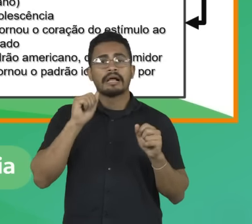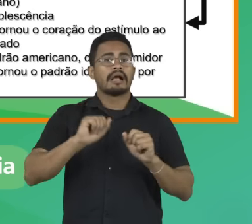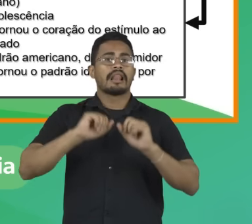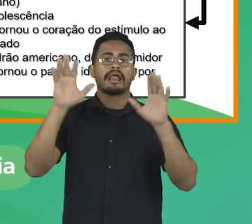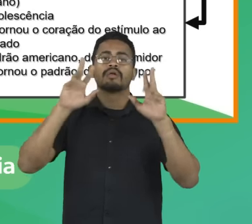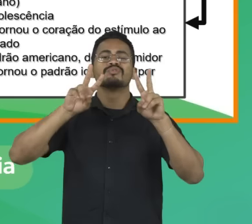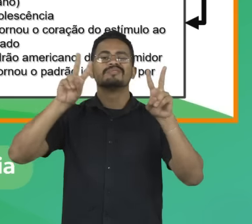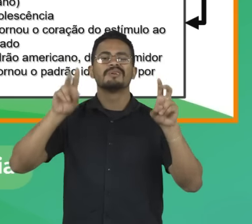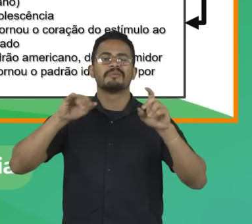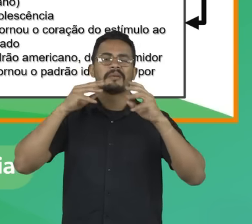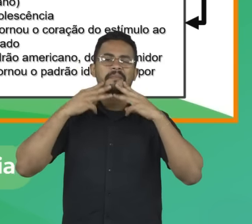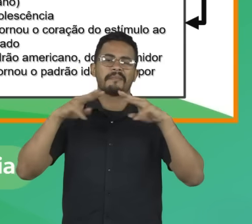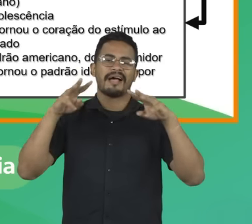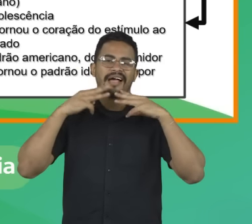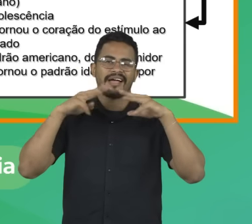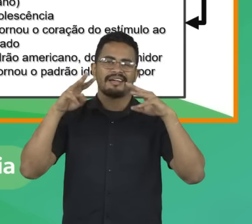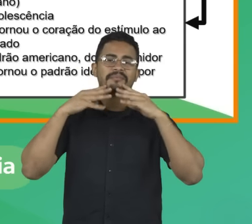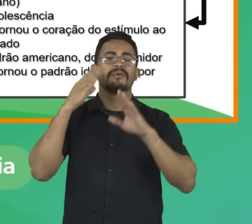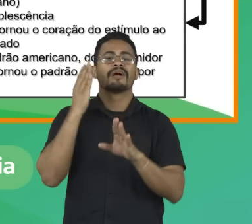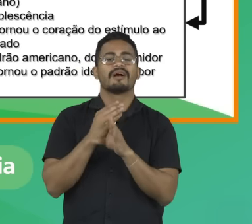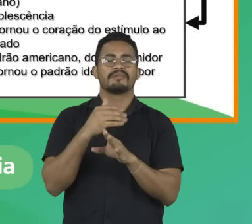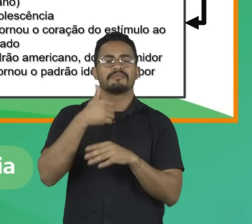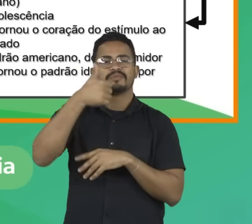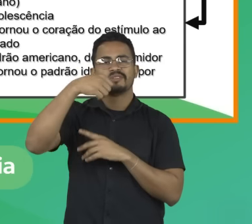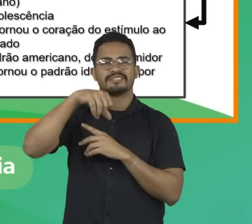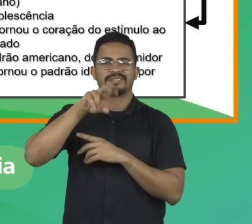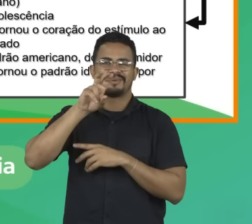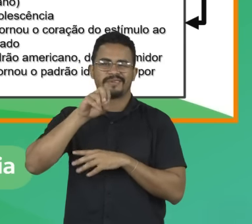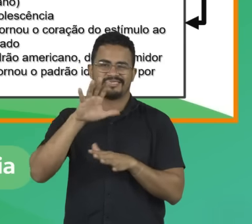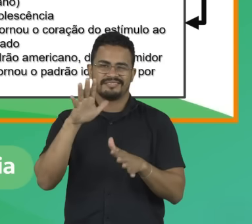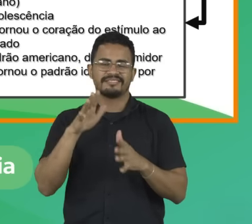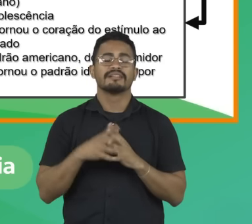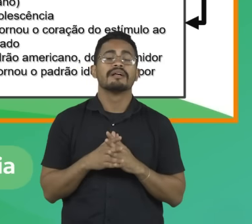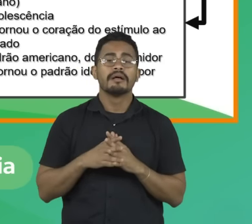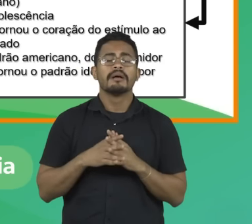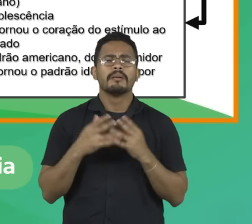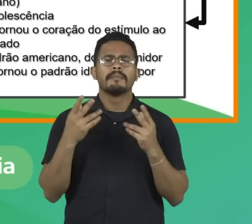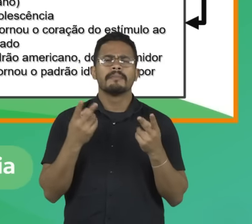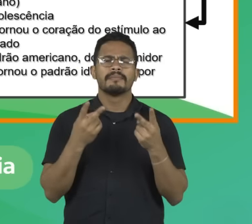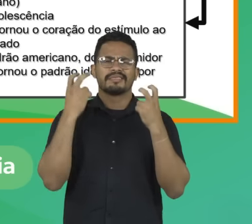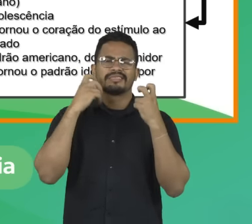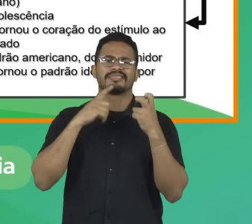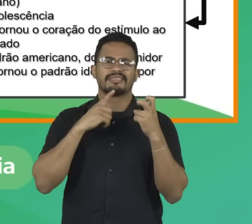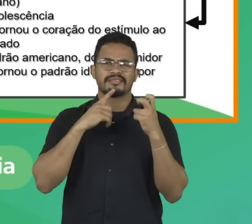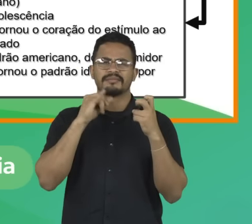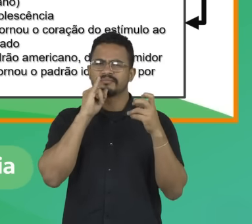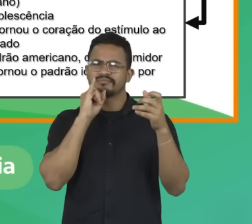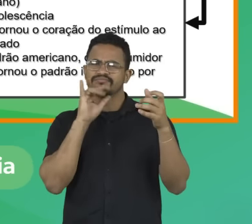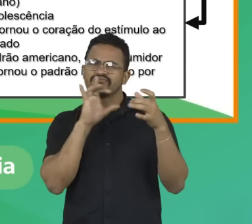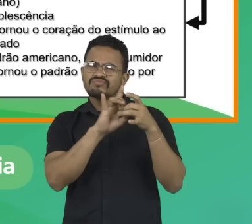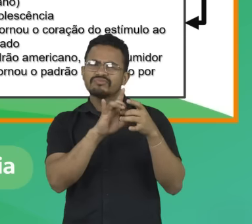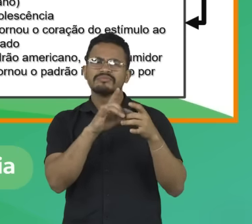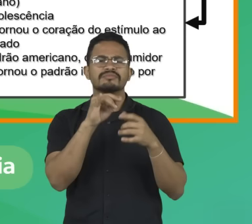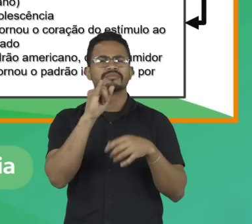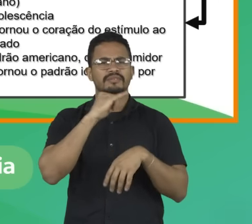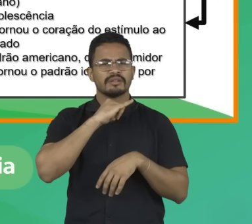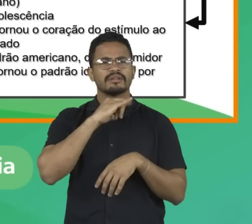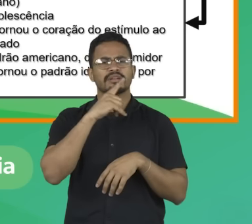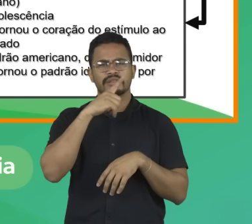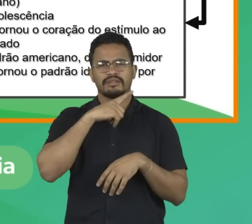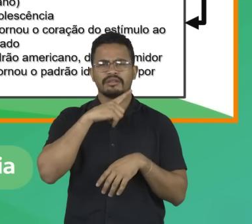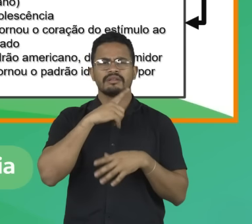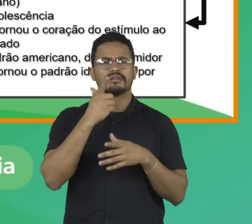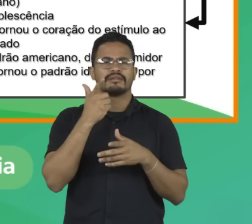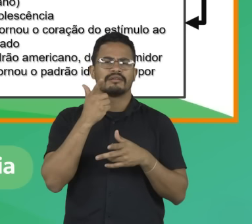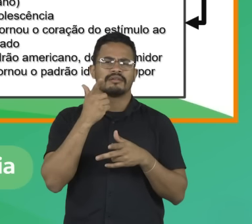tornou a partir dos anos 50. Inclusive, se você observar grandes links de fast food que estão espalhados pelo planeta, começando com a grande,